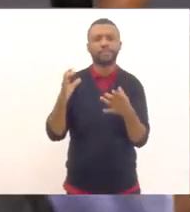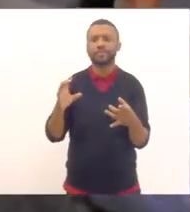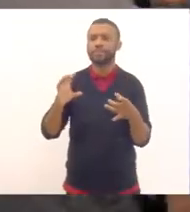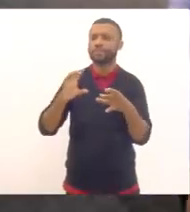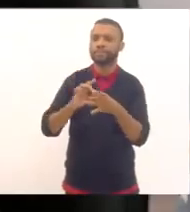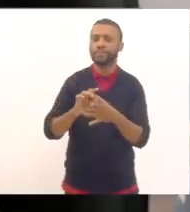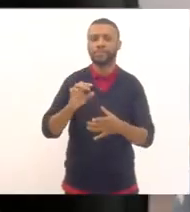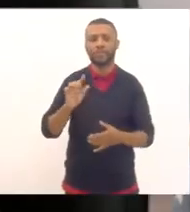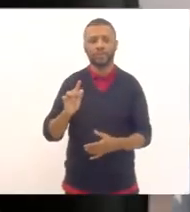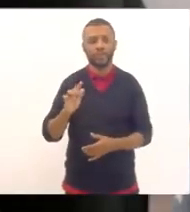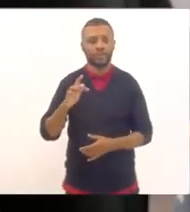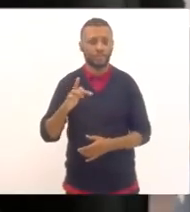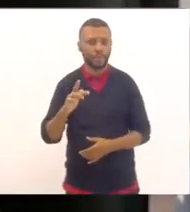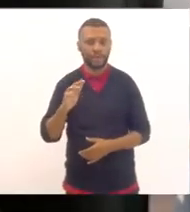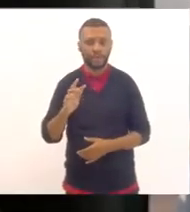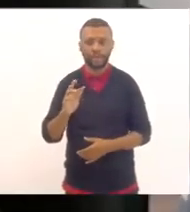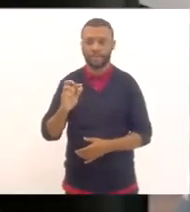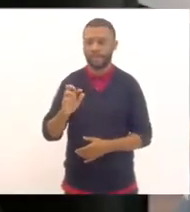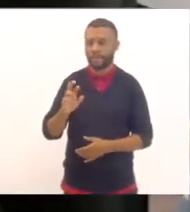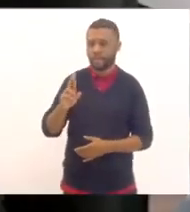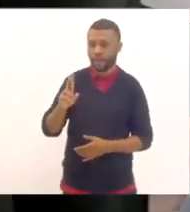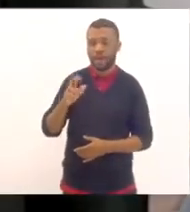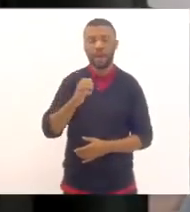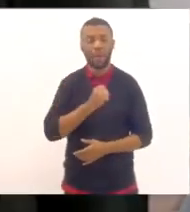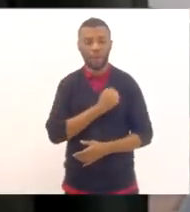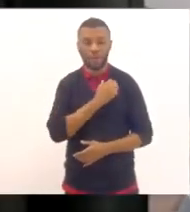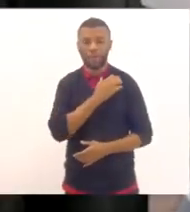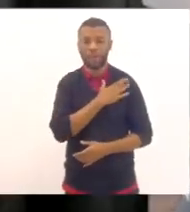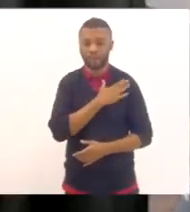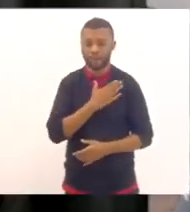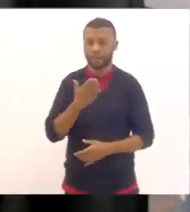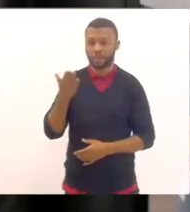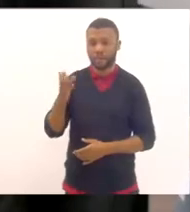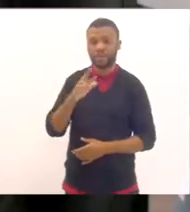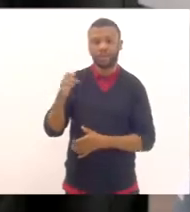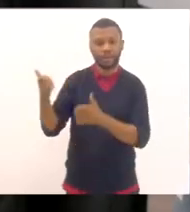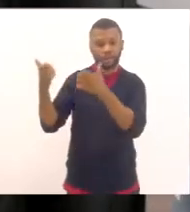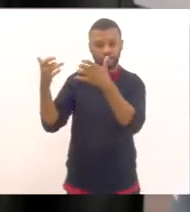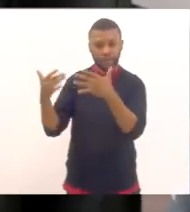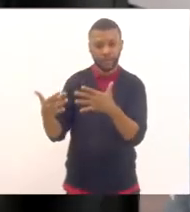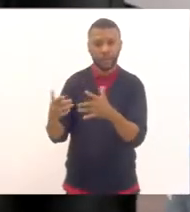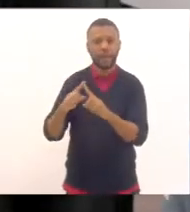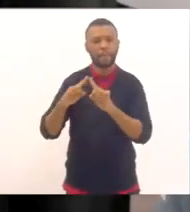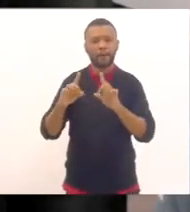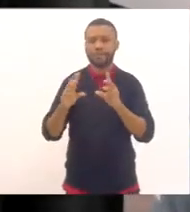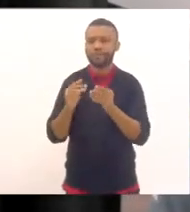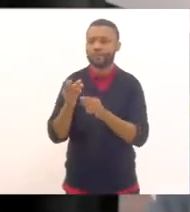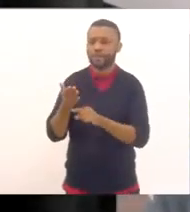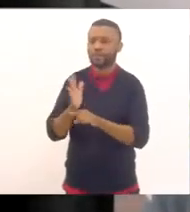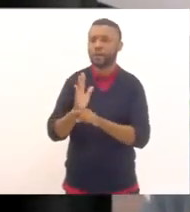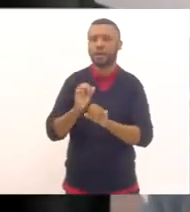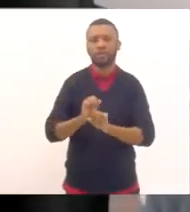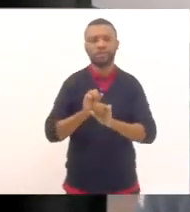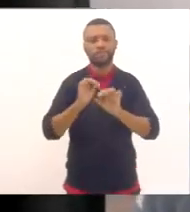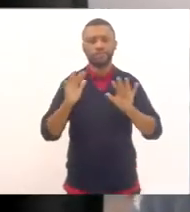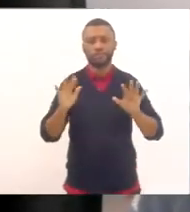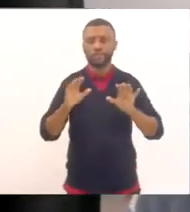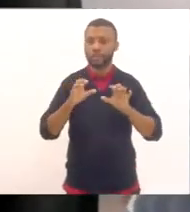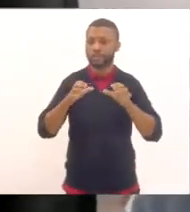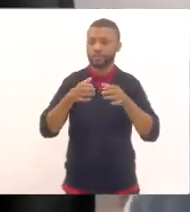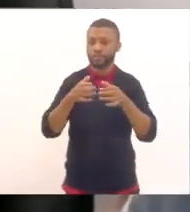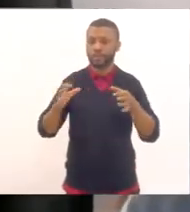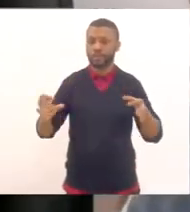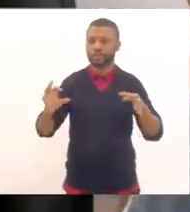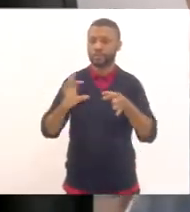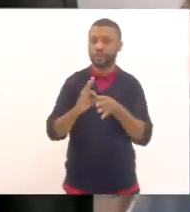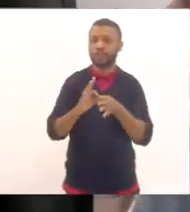o comandante funciona vai estar falando mas assim só para contextualizar aquele efetivo que aplicado na